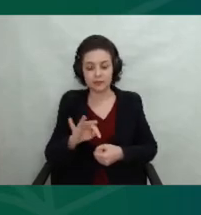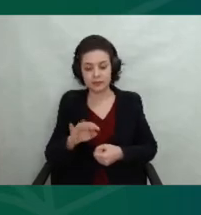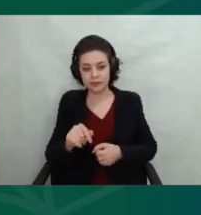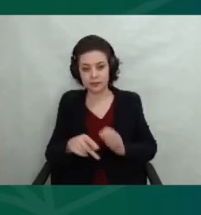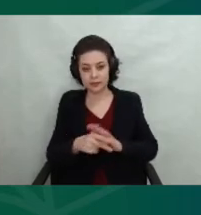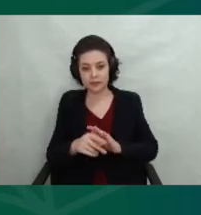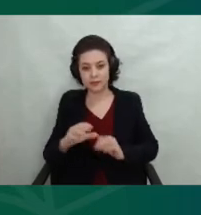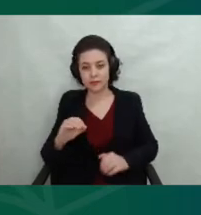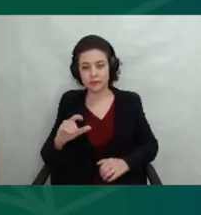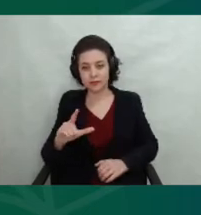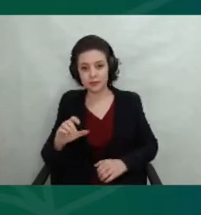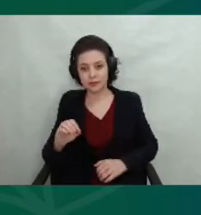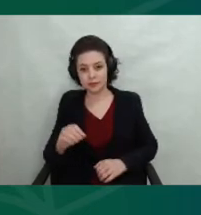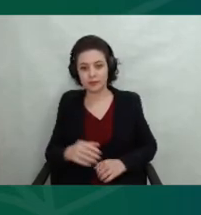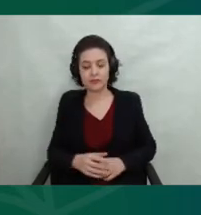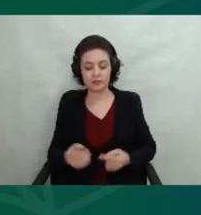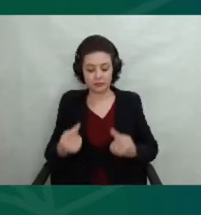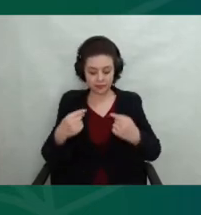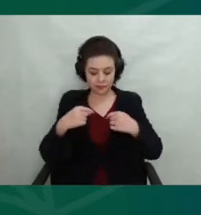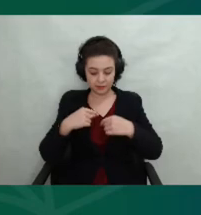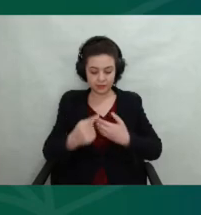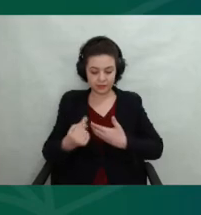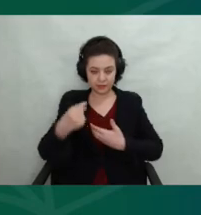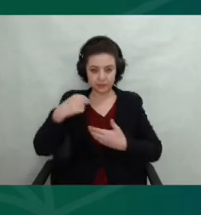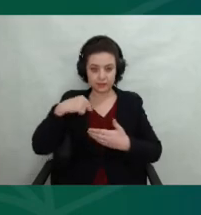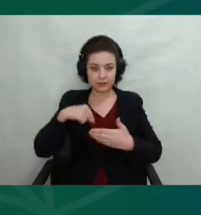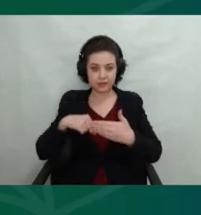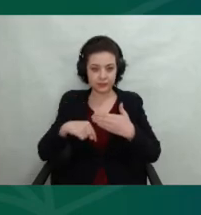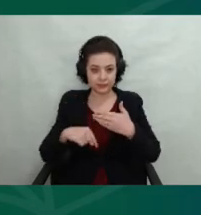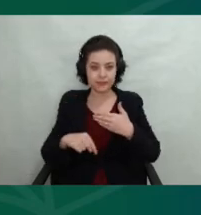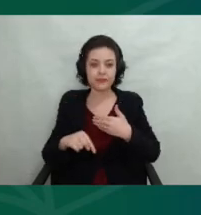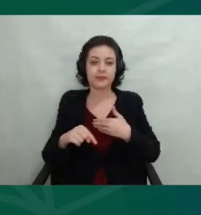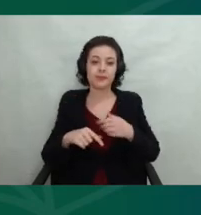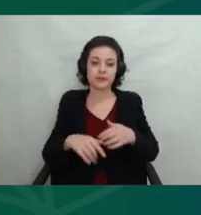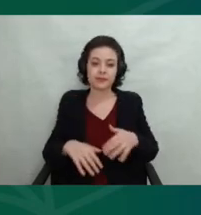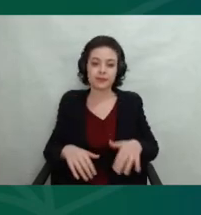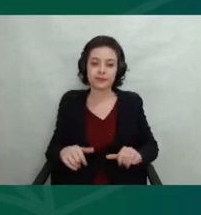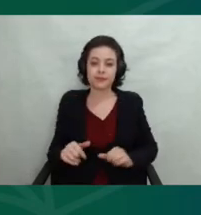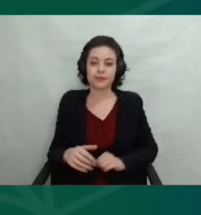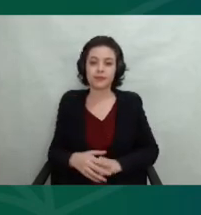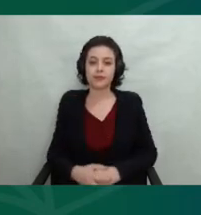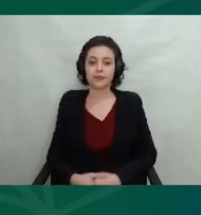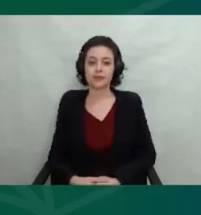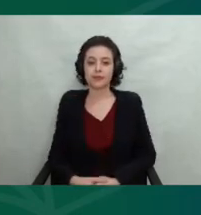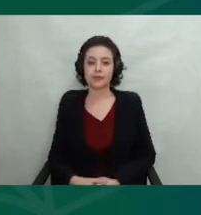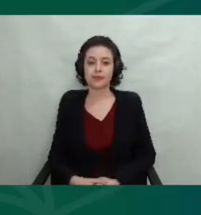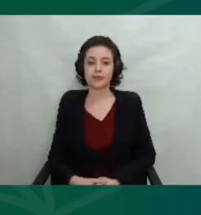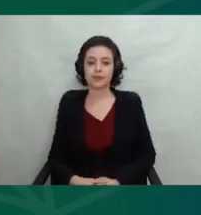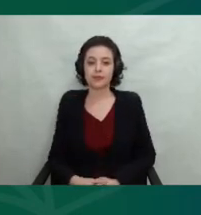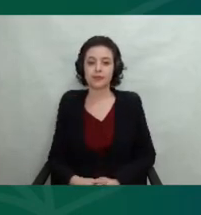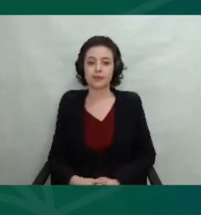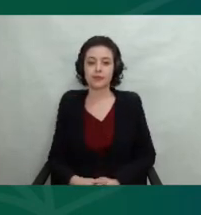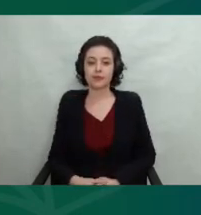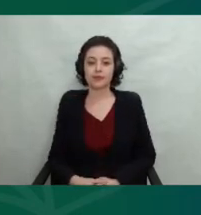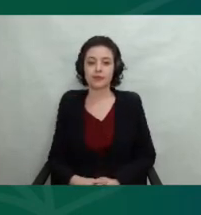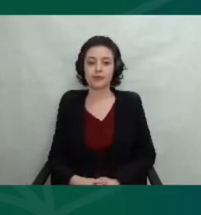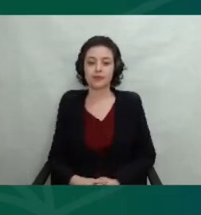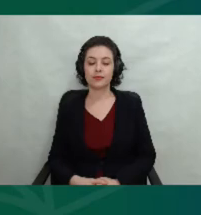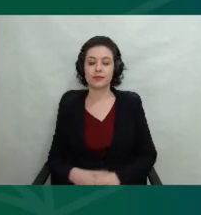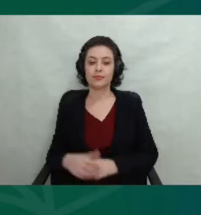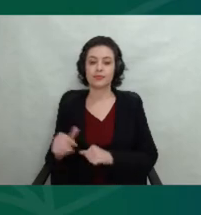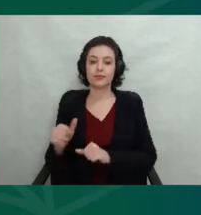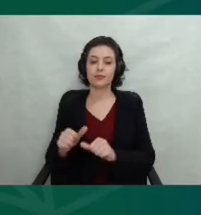no organismo e no fígado, é capaz de causar alterações no DNA e alterações na expressão